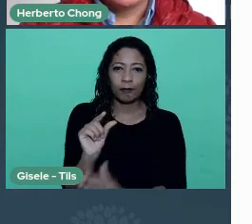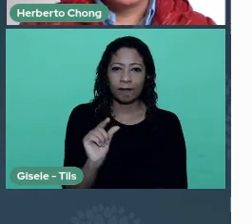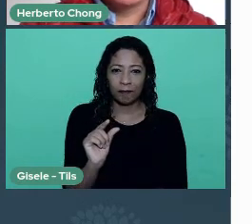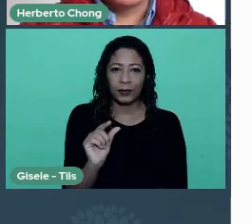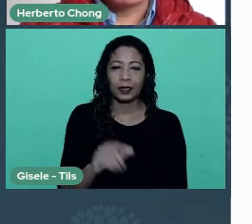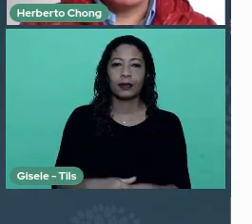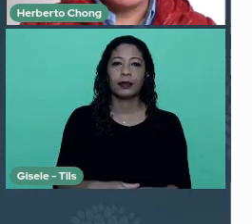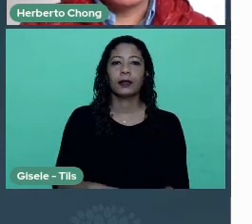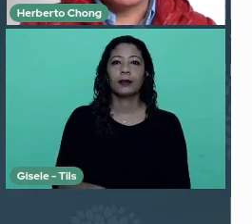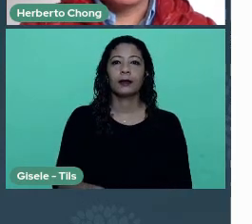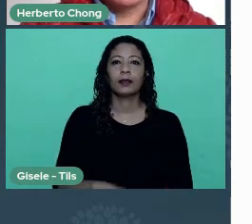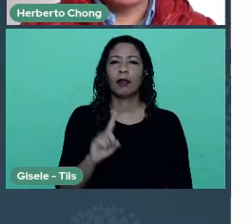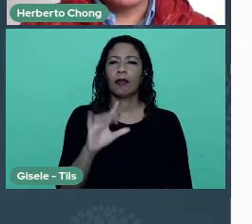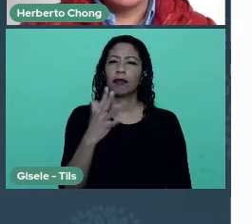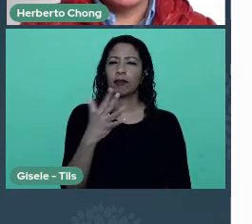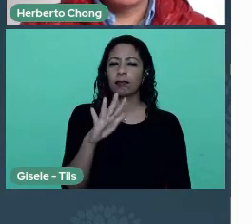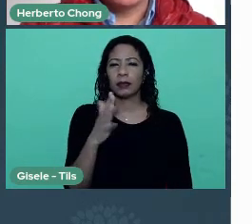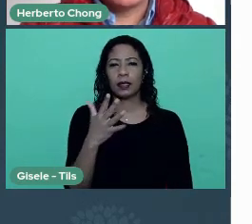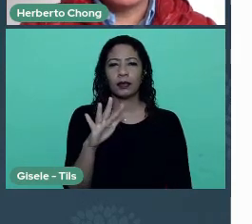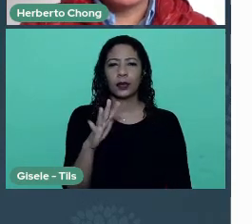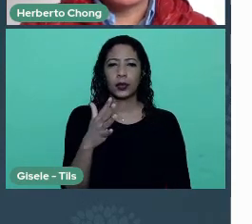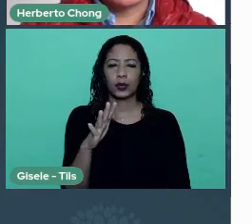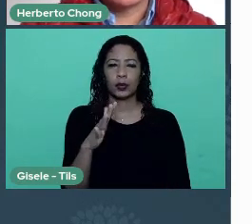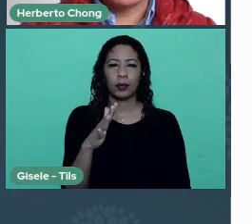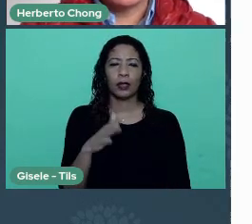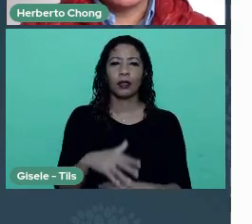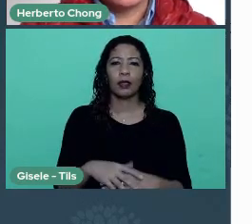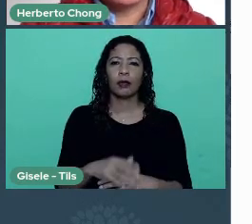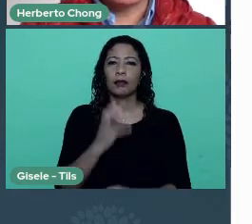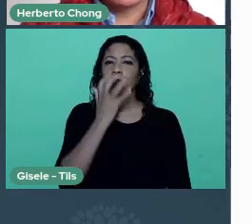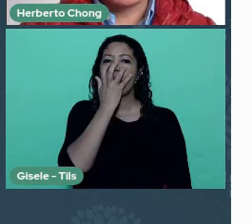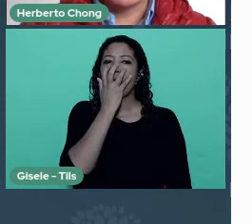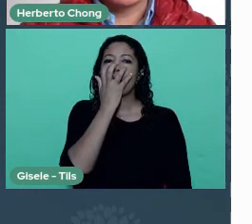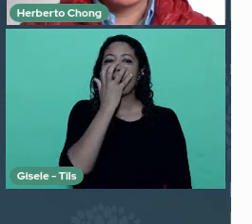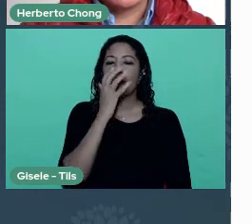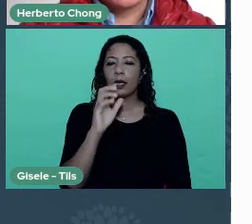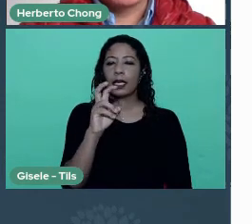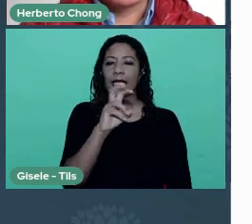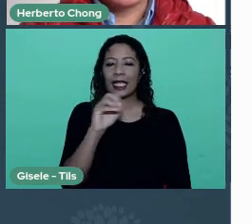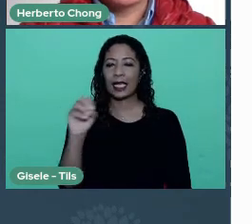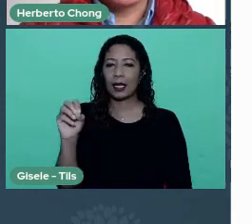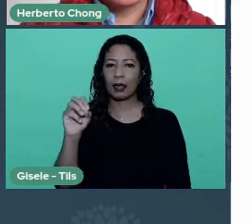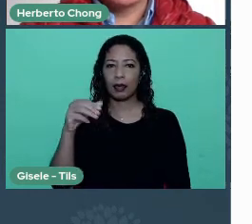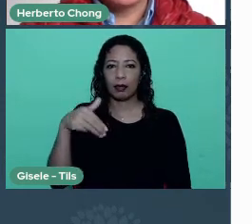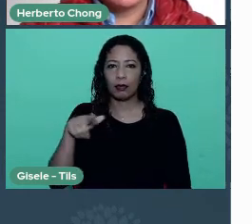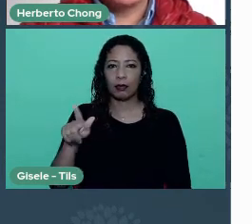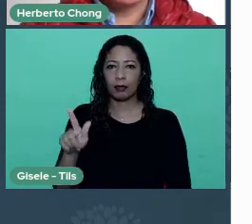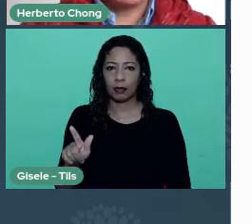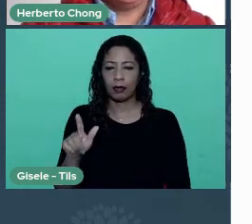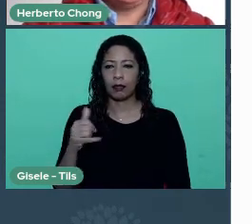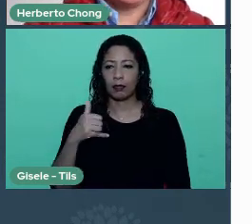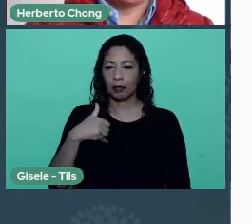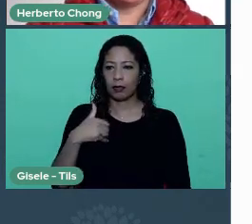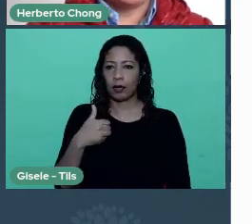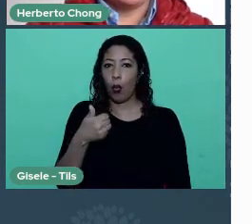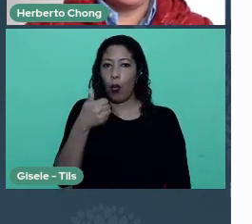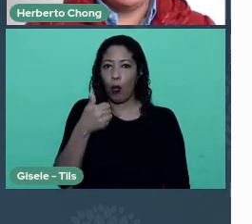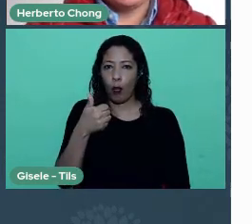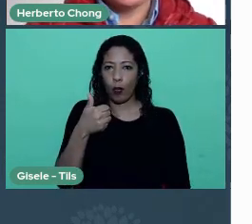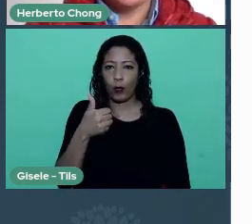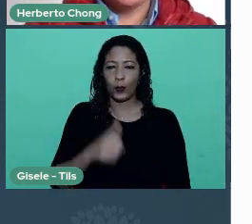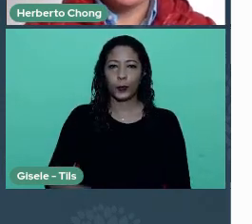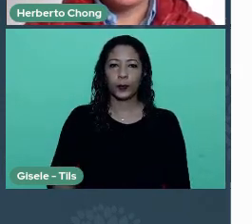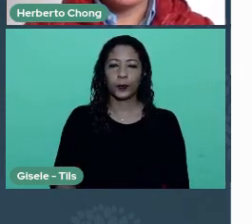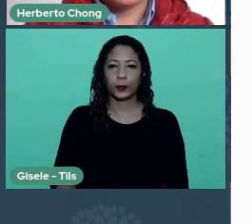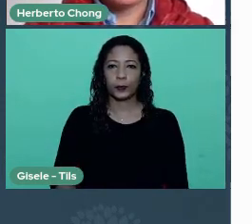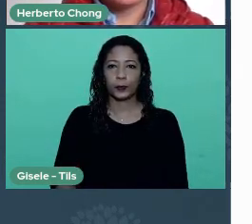budesonida, normalmente a dose de budesonida nebulizada para essas crianças é de 500 microgramas por volta de 1 ano de idade ou mais.